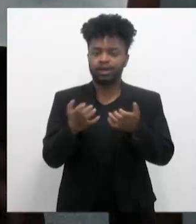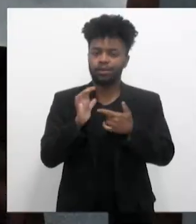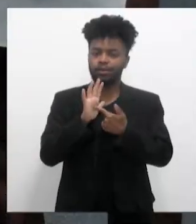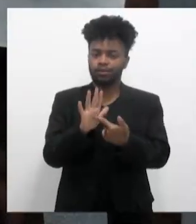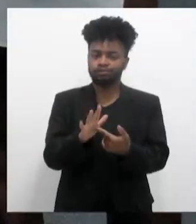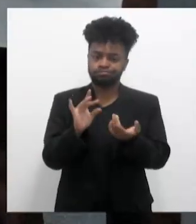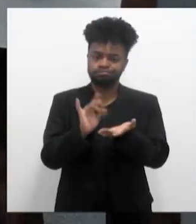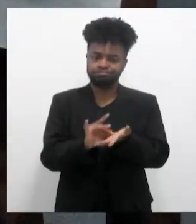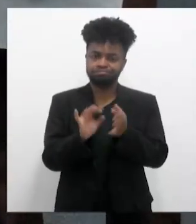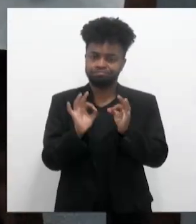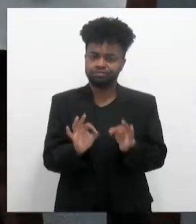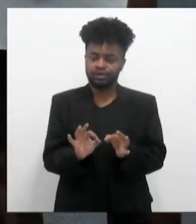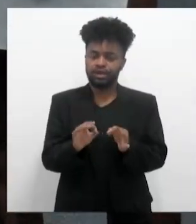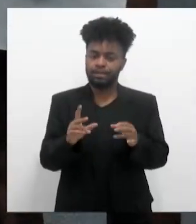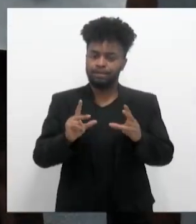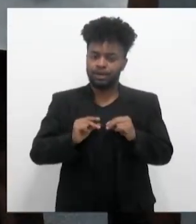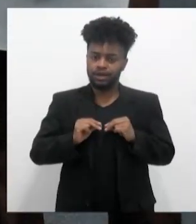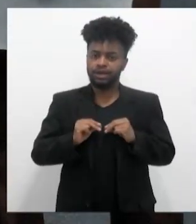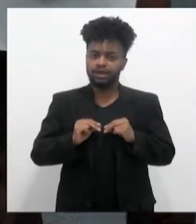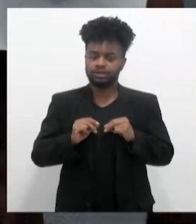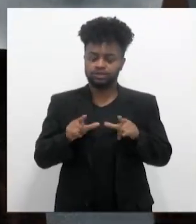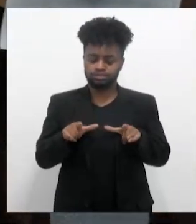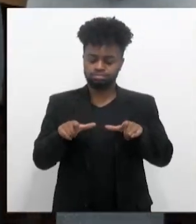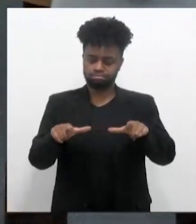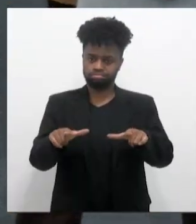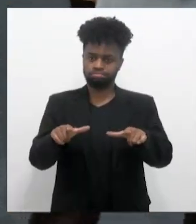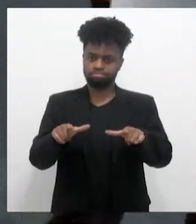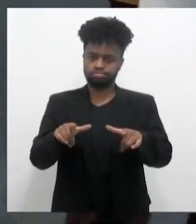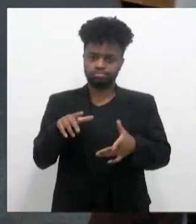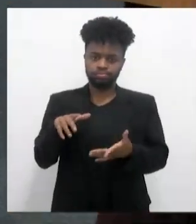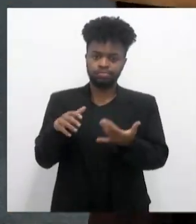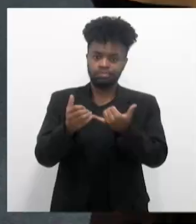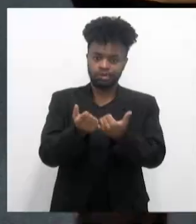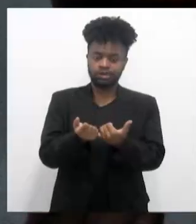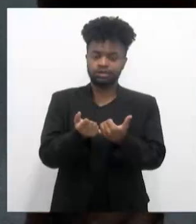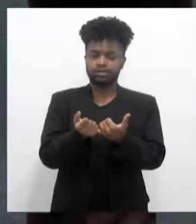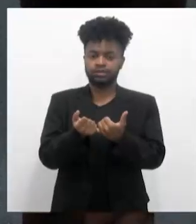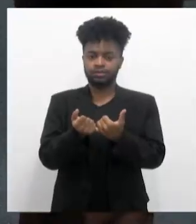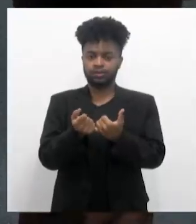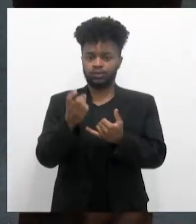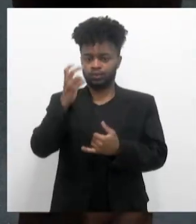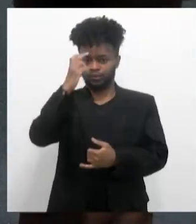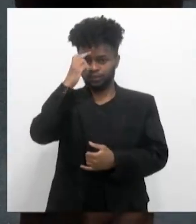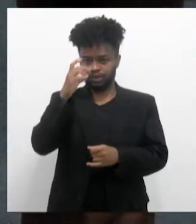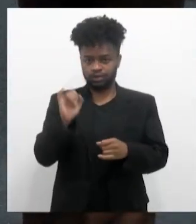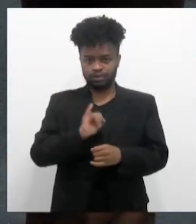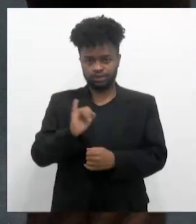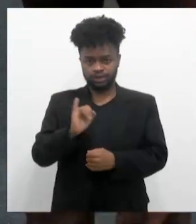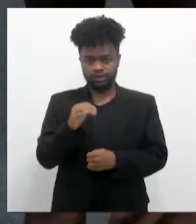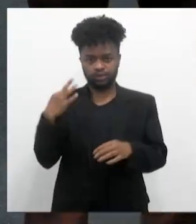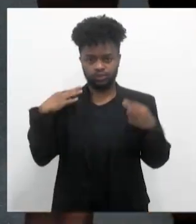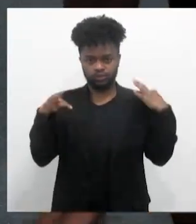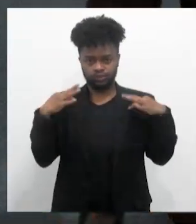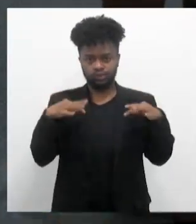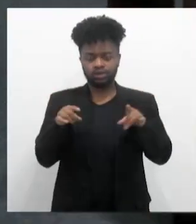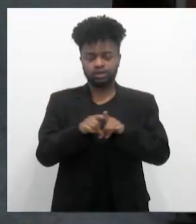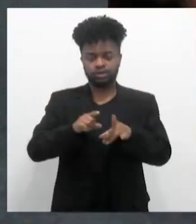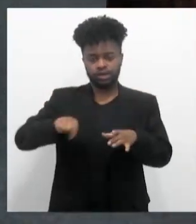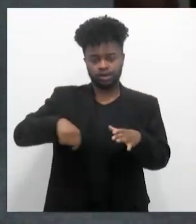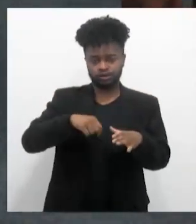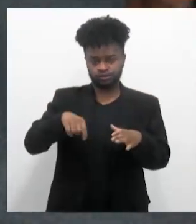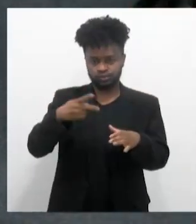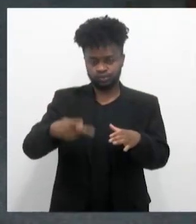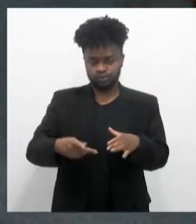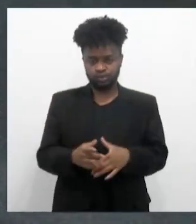que realmente merece esse título de patrimônio cultural, imaterial, turístico e